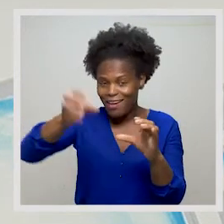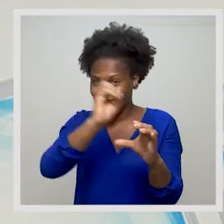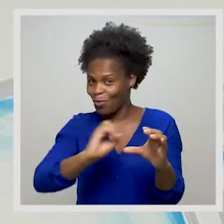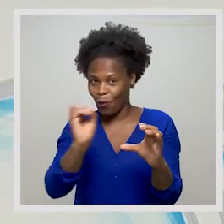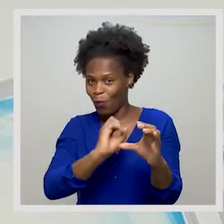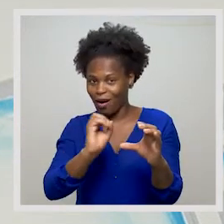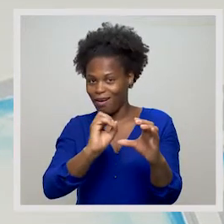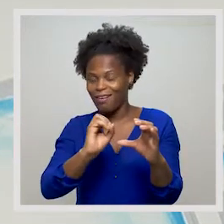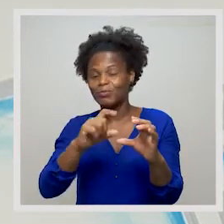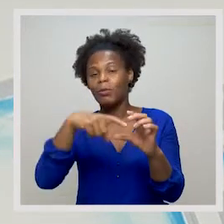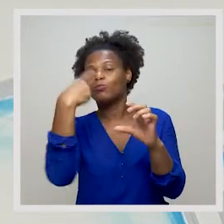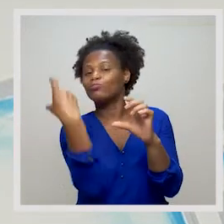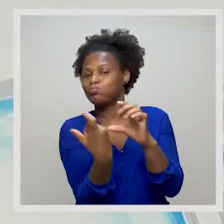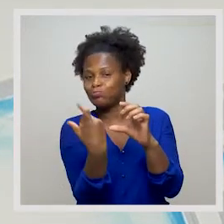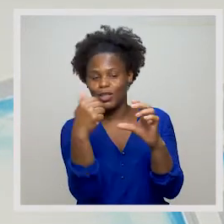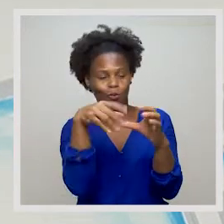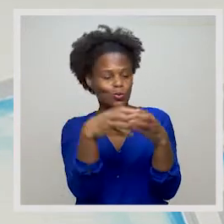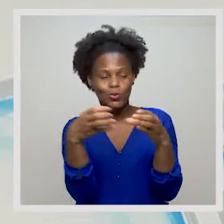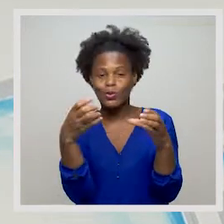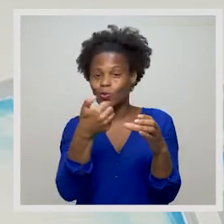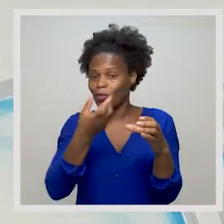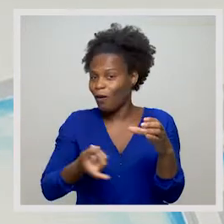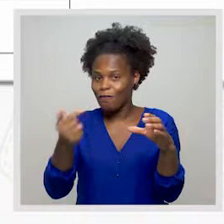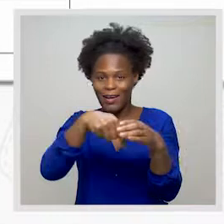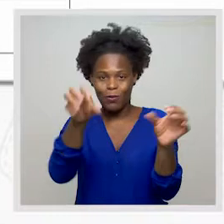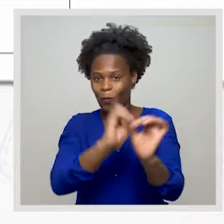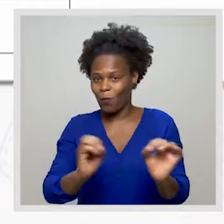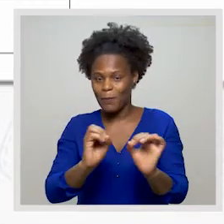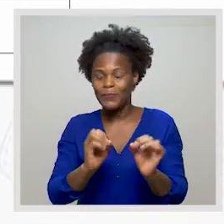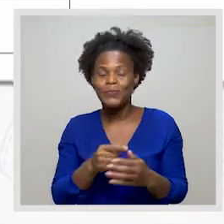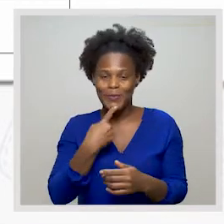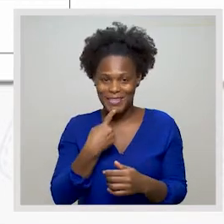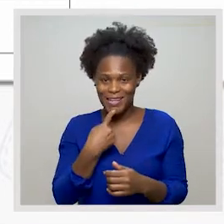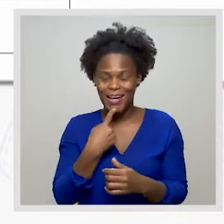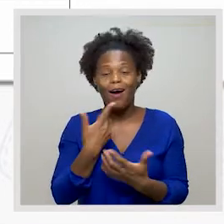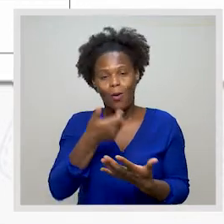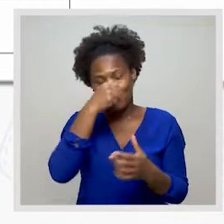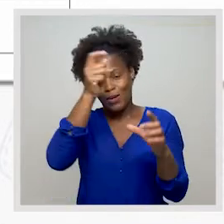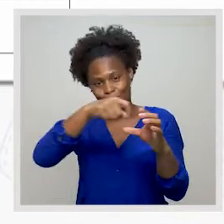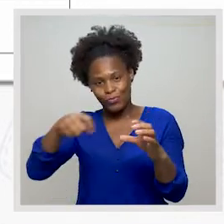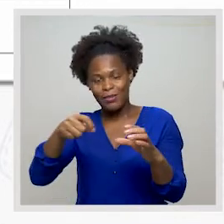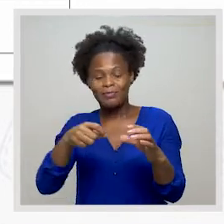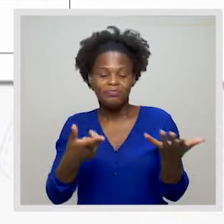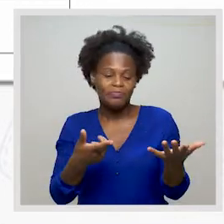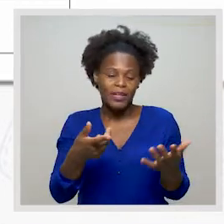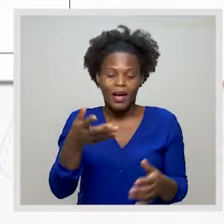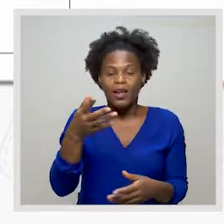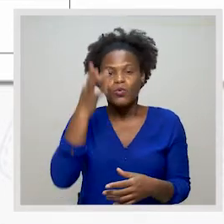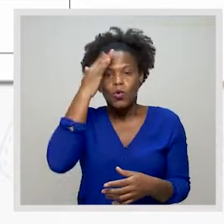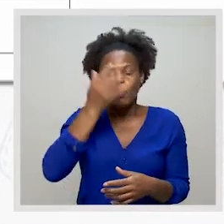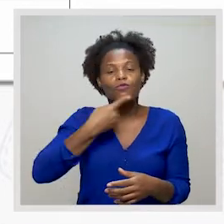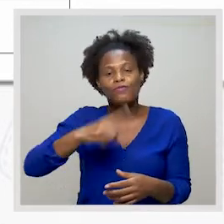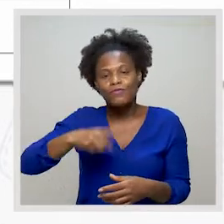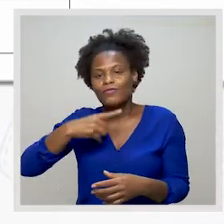59 não entra nesse conjunto, entendido? E preenchemos. A frequência absoluta